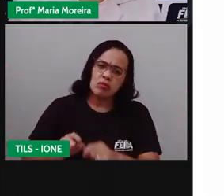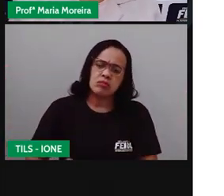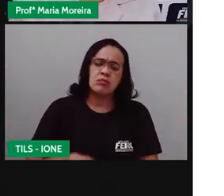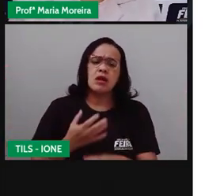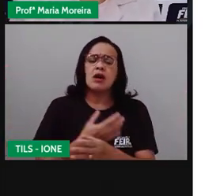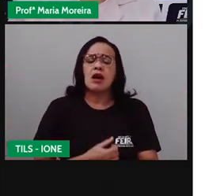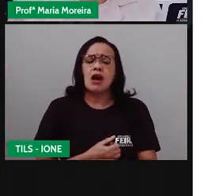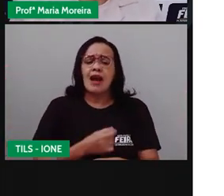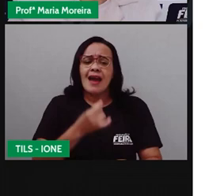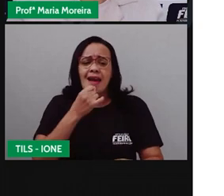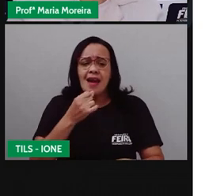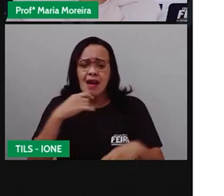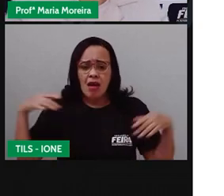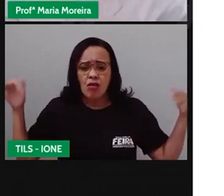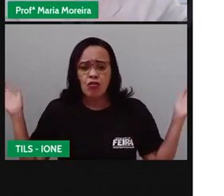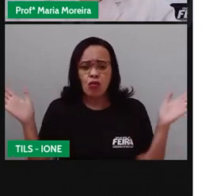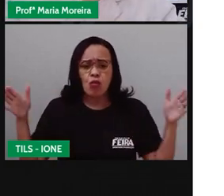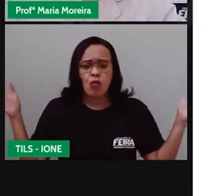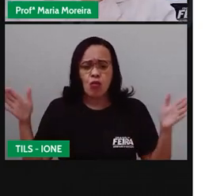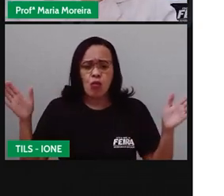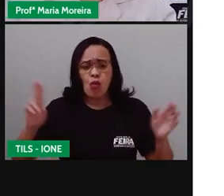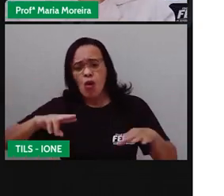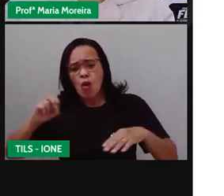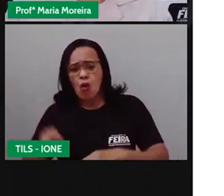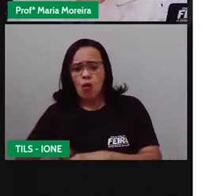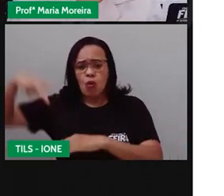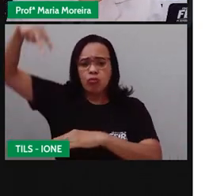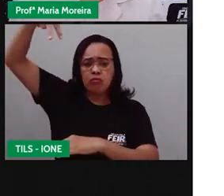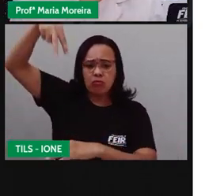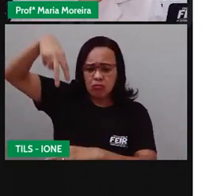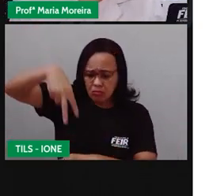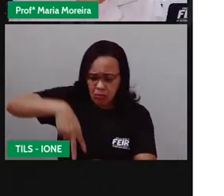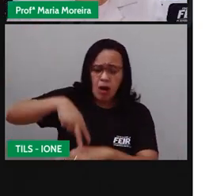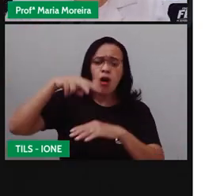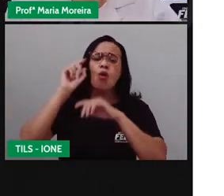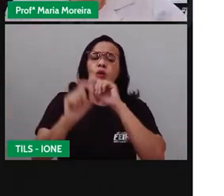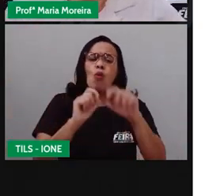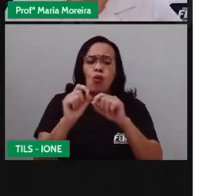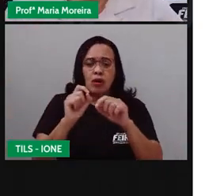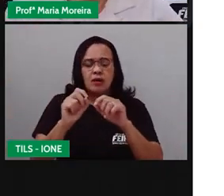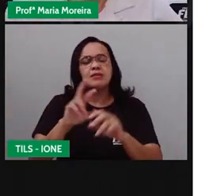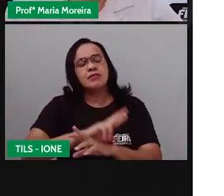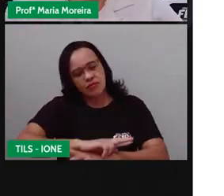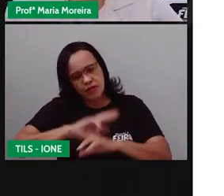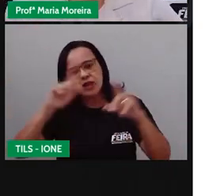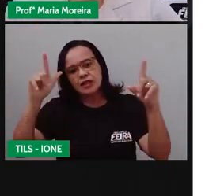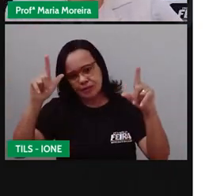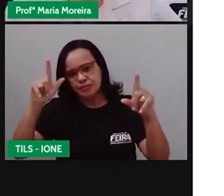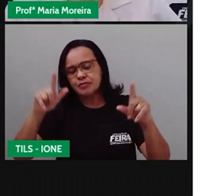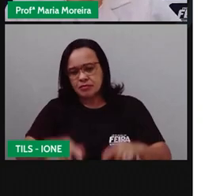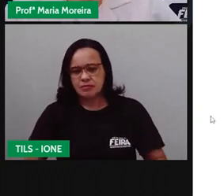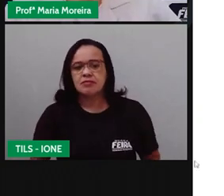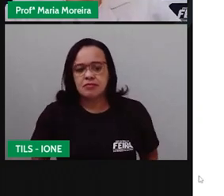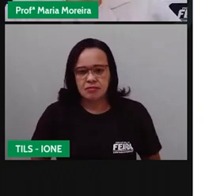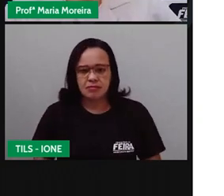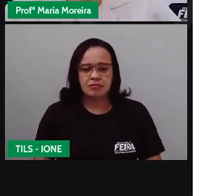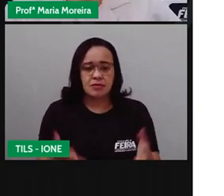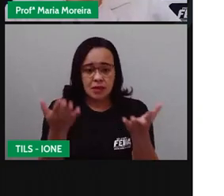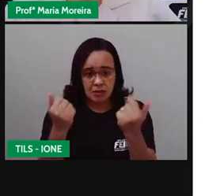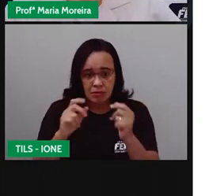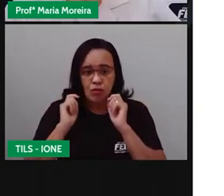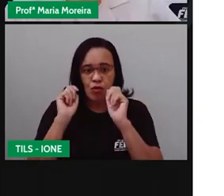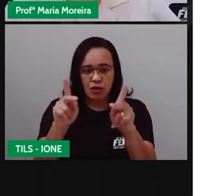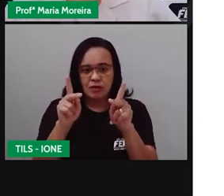pular? Para pular é tipo: pulei. Então, pular não é voar. Vamos